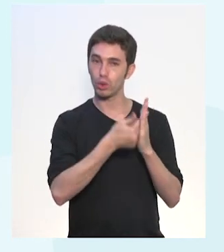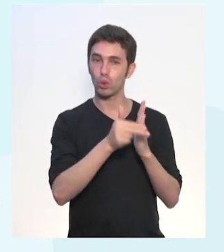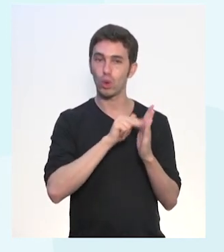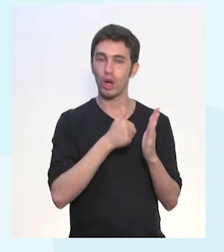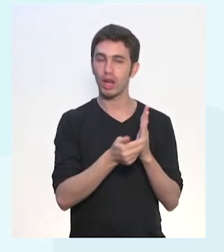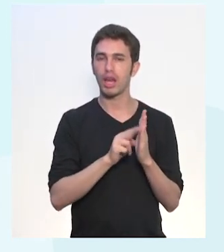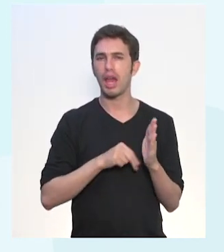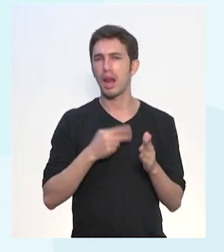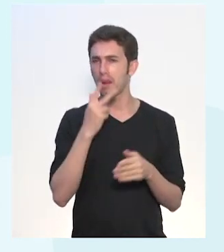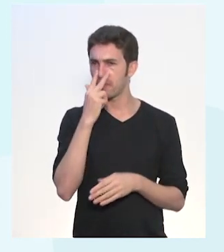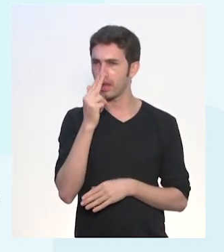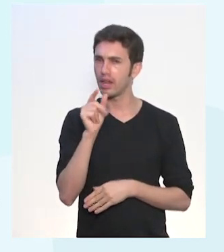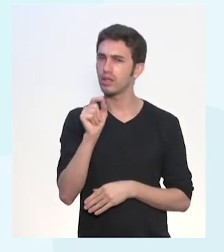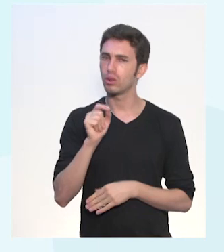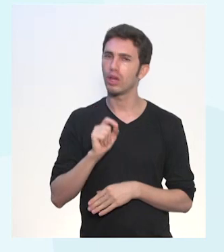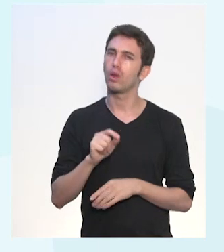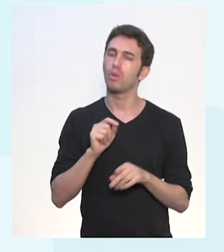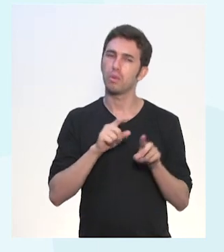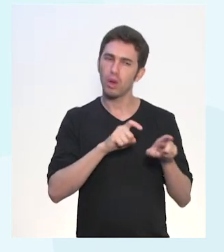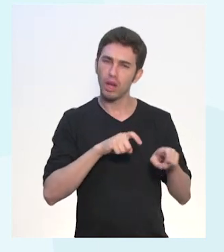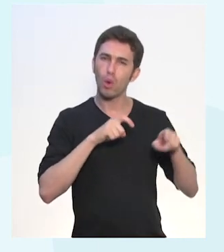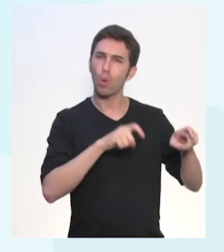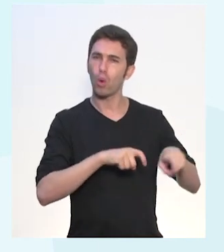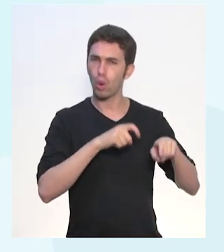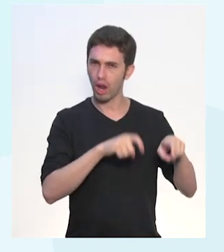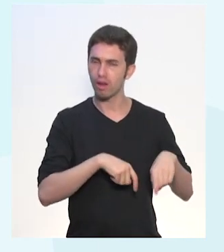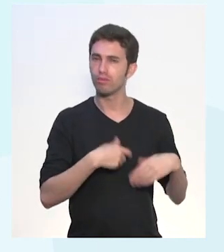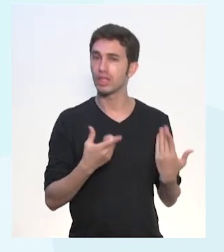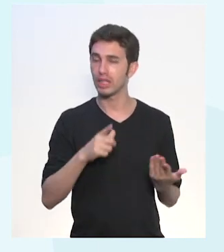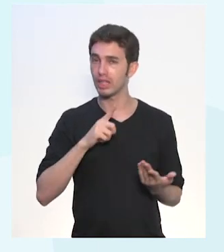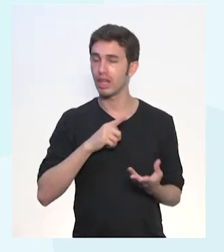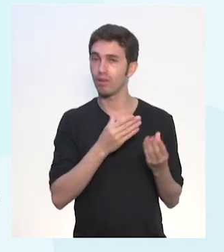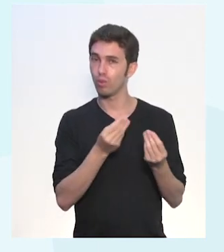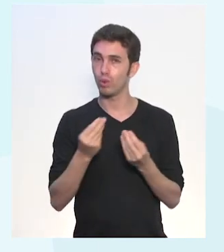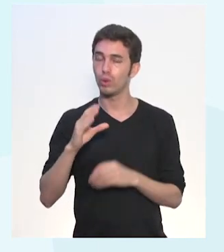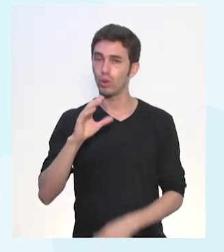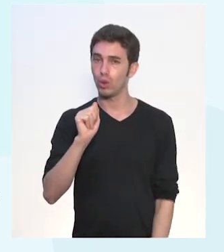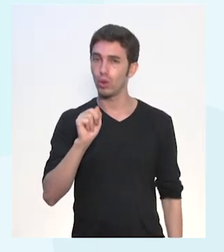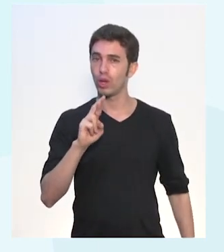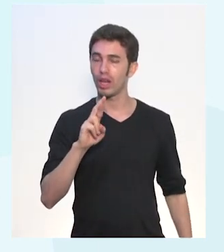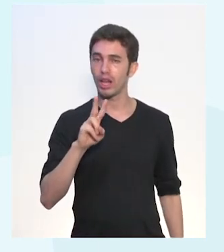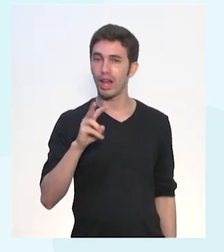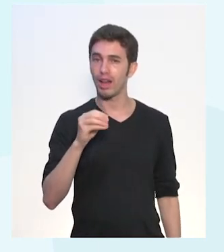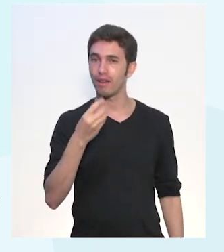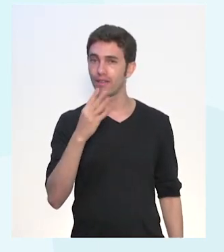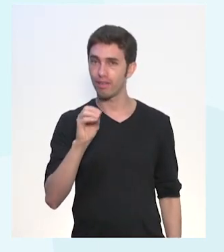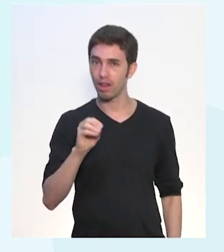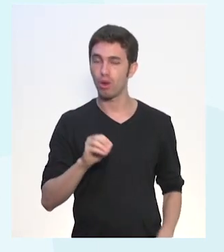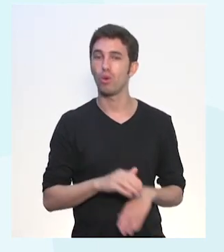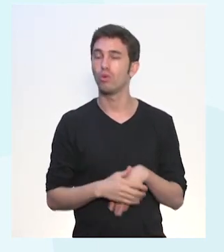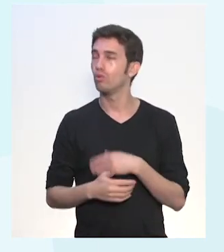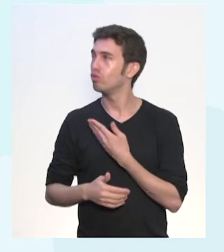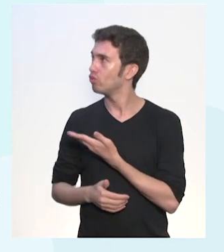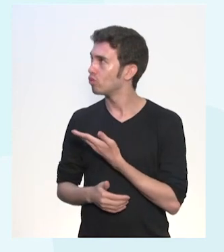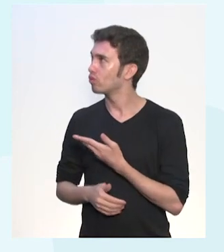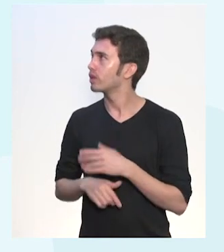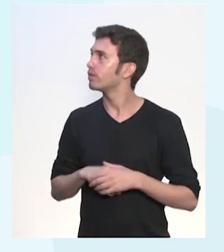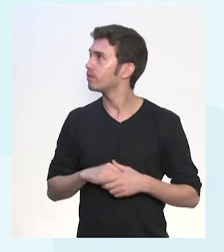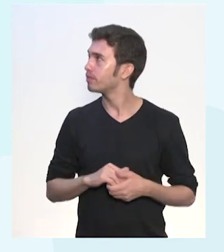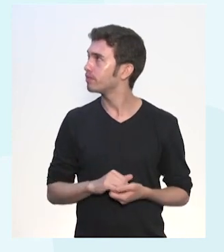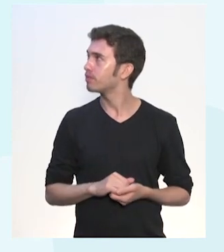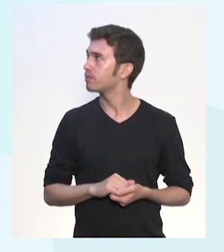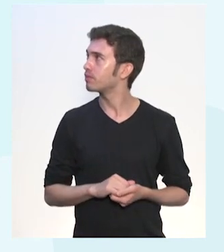né, provavelmente uma região carbonífera, porque as primeiras fábricas aparecem em regiões carboníferas aí